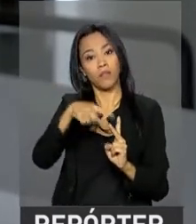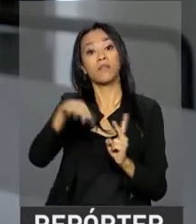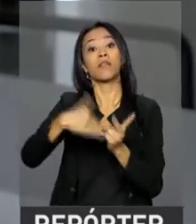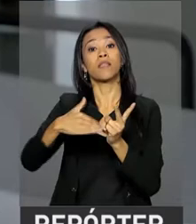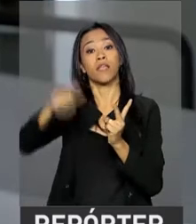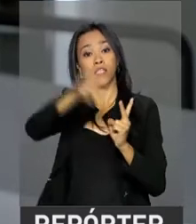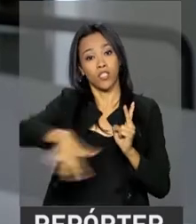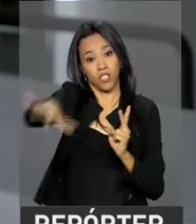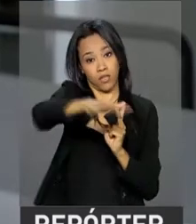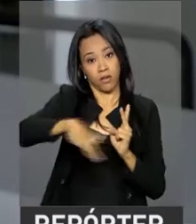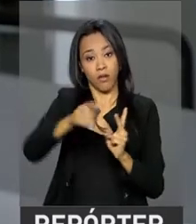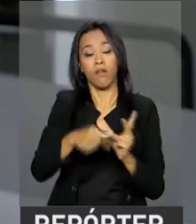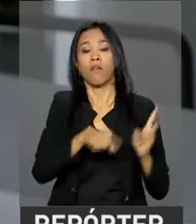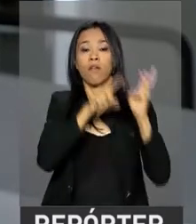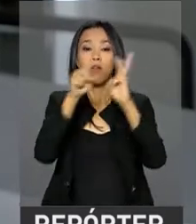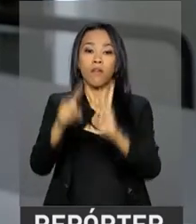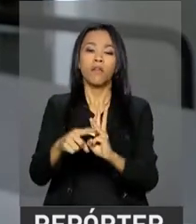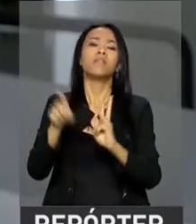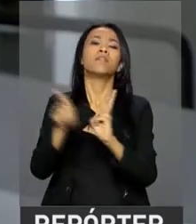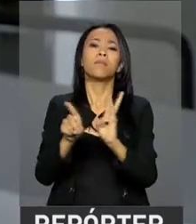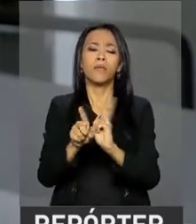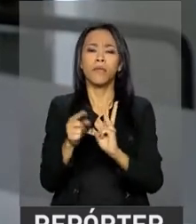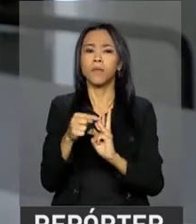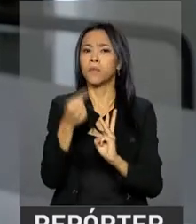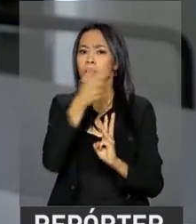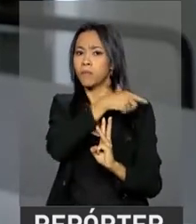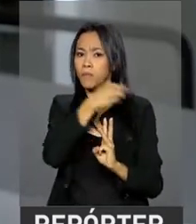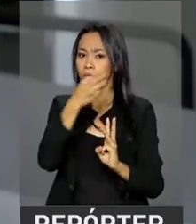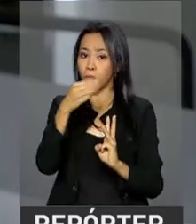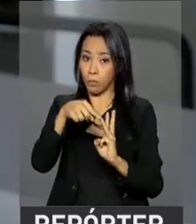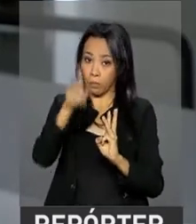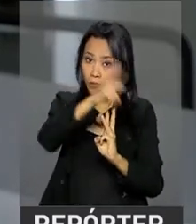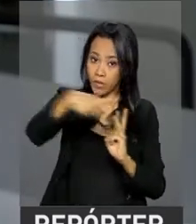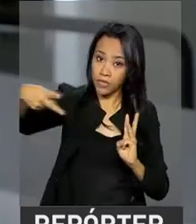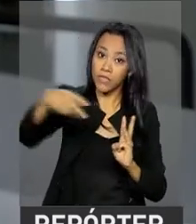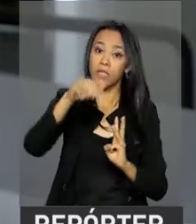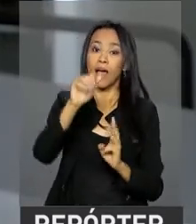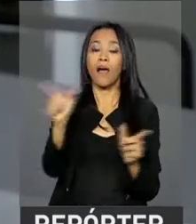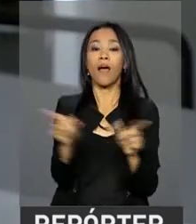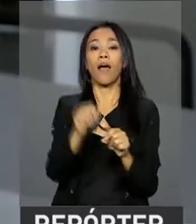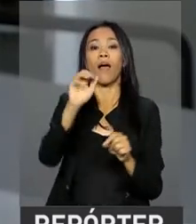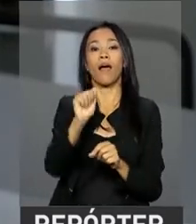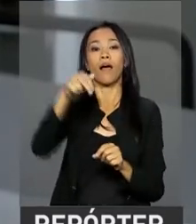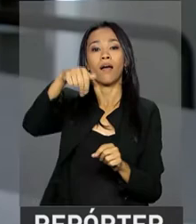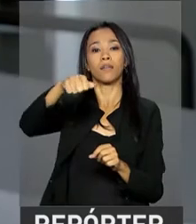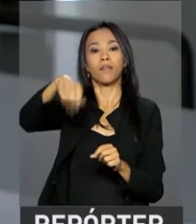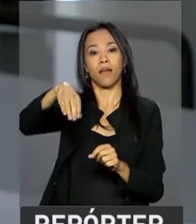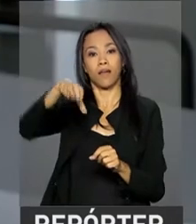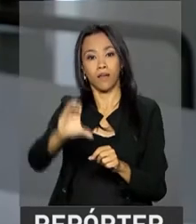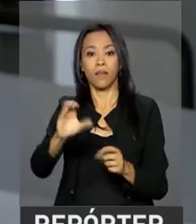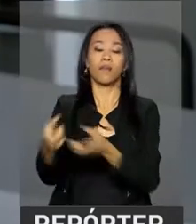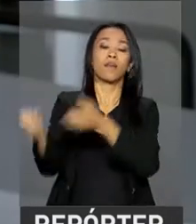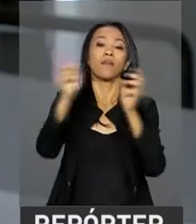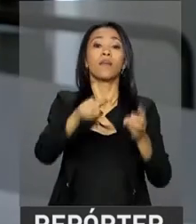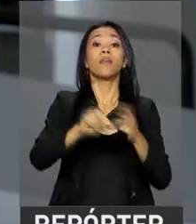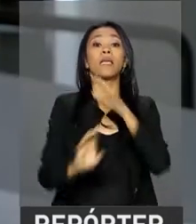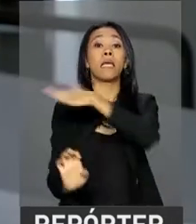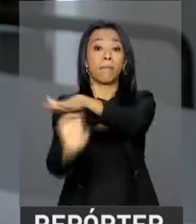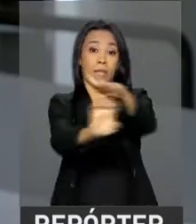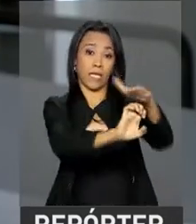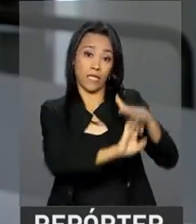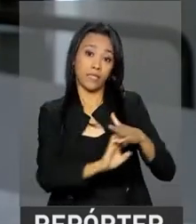da república e também juntamente com os presidentes da anac josé ricardo e das empresas